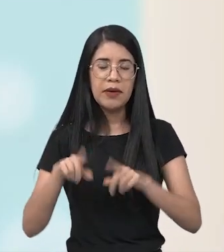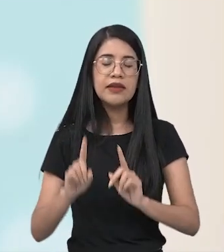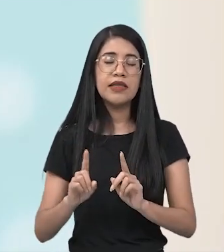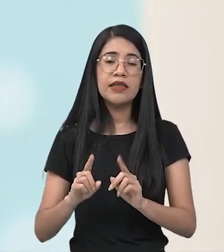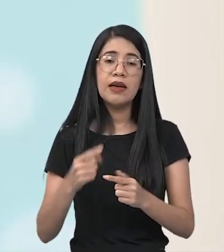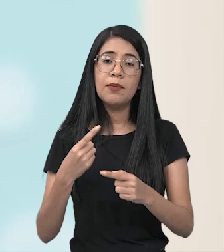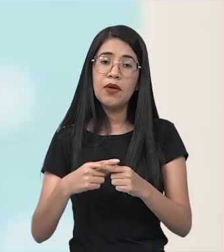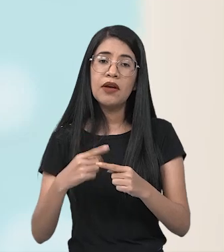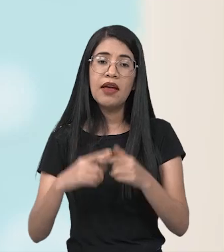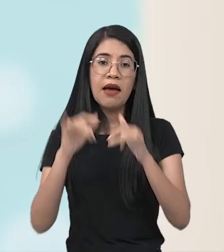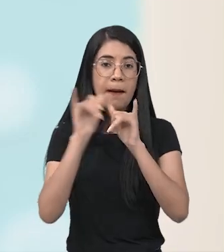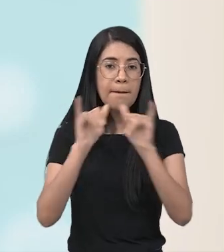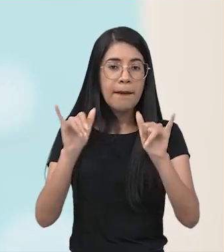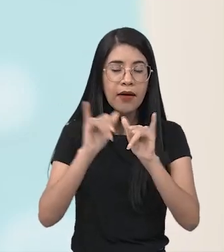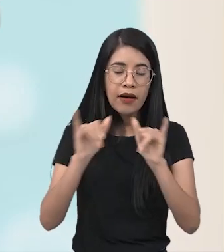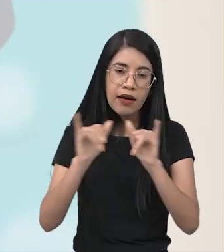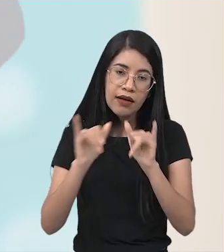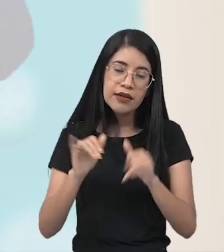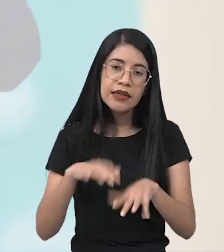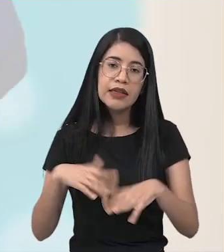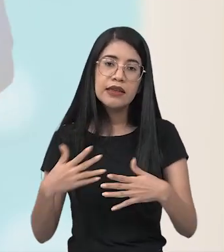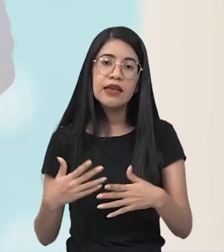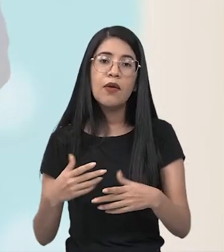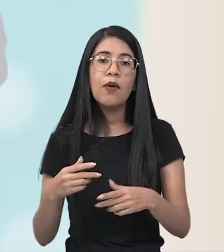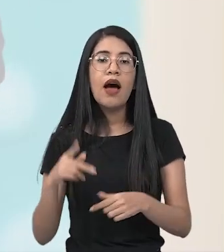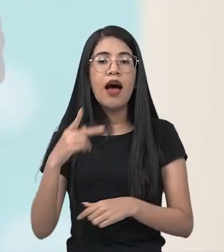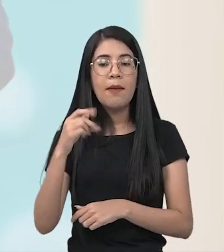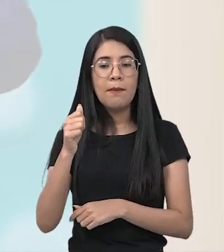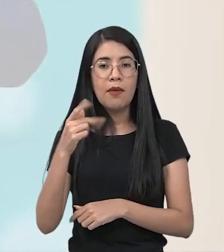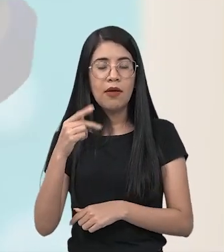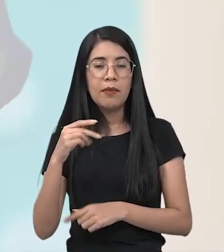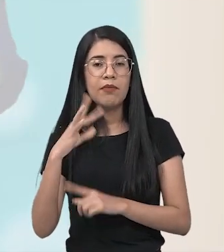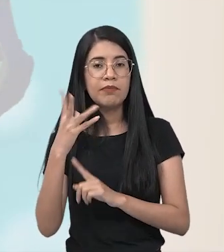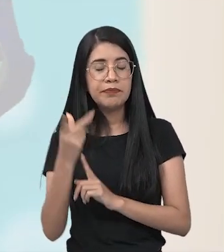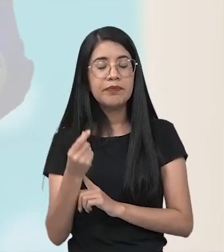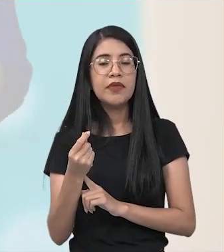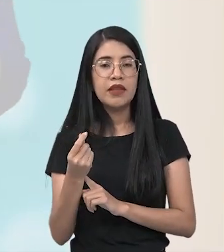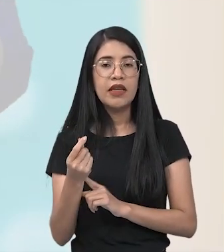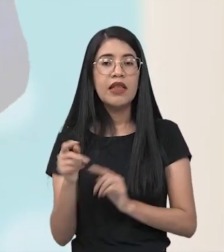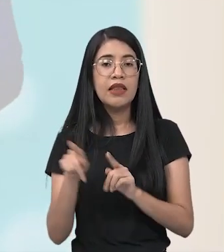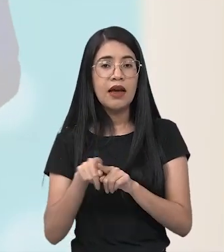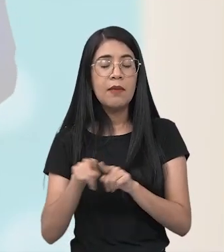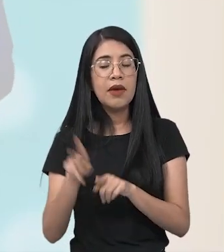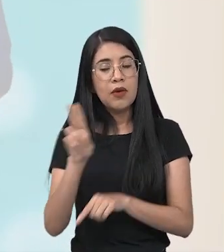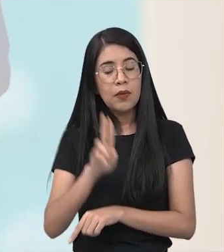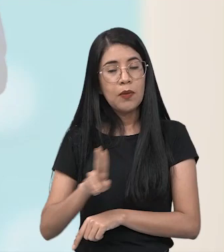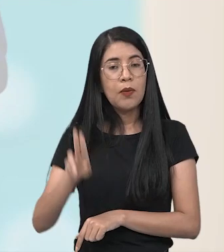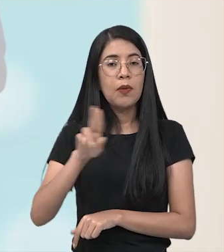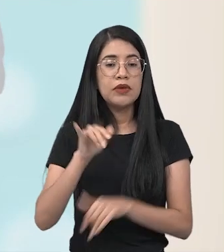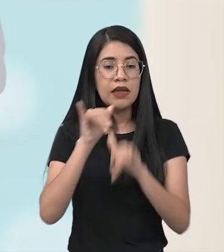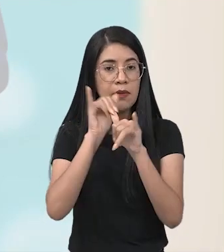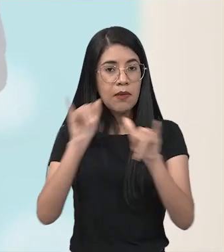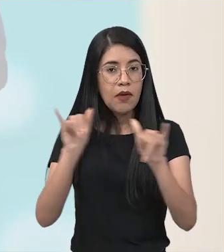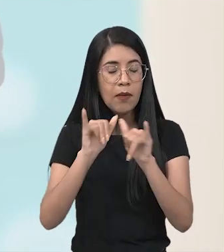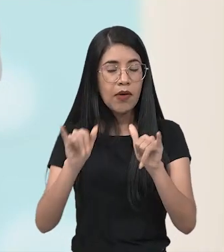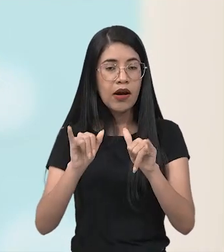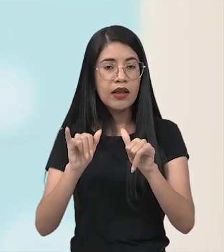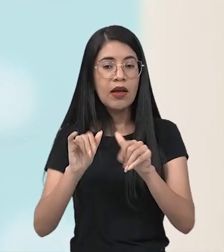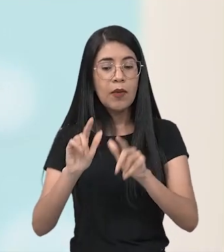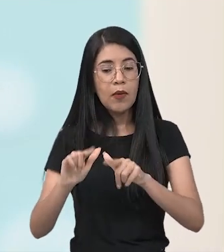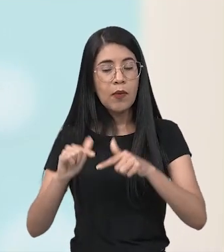da propaganda. Então, a pop art se apropriou disso, da propaganda, para fazer